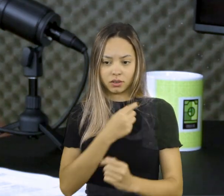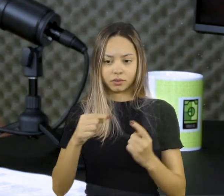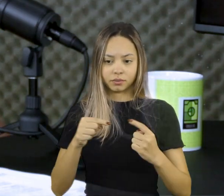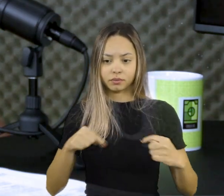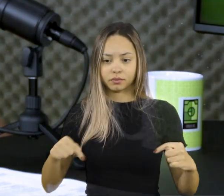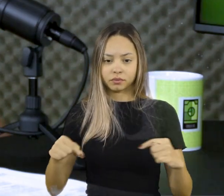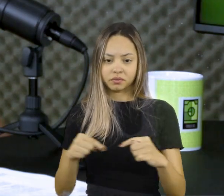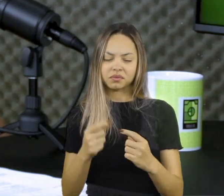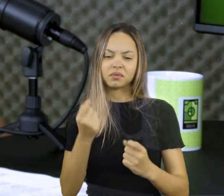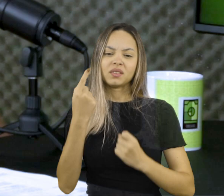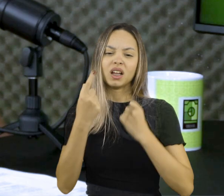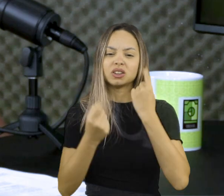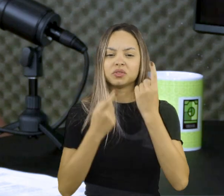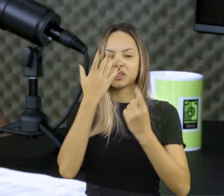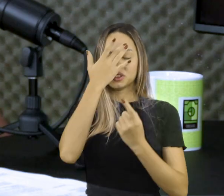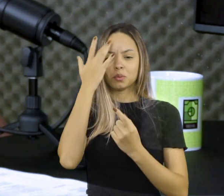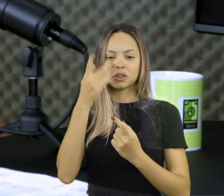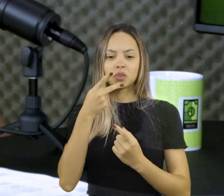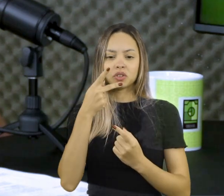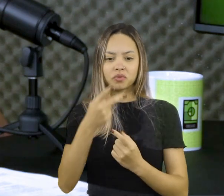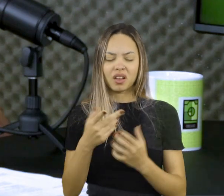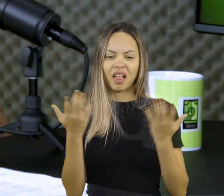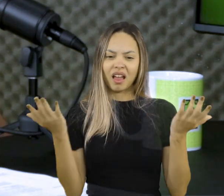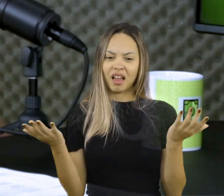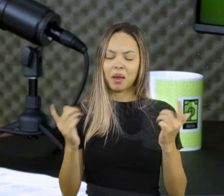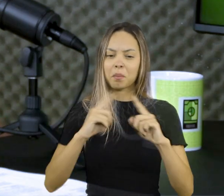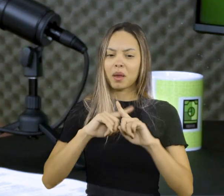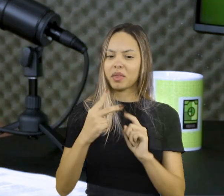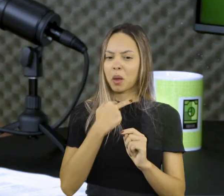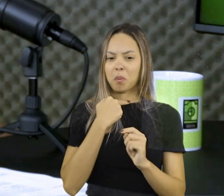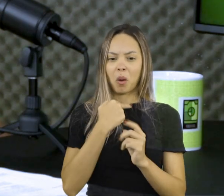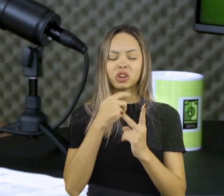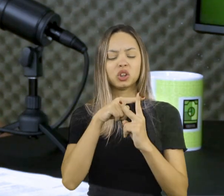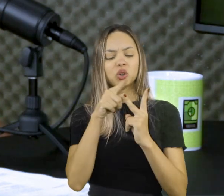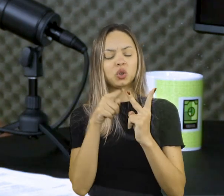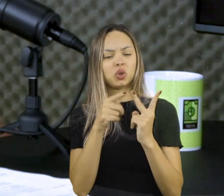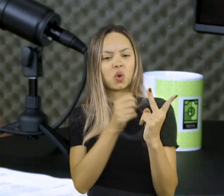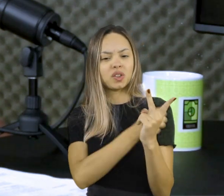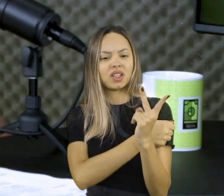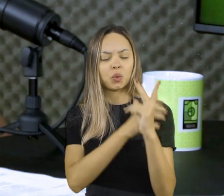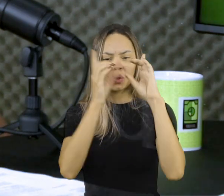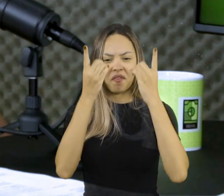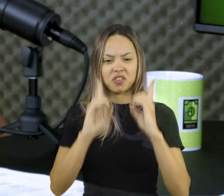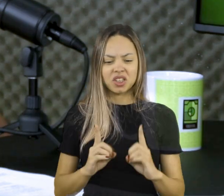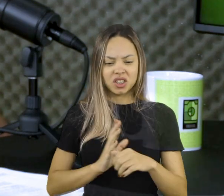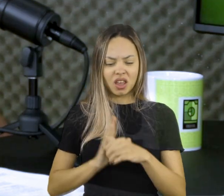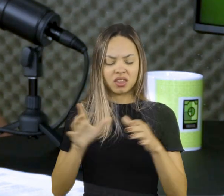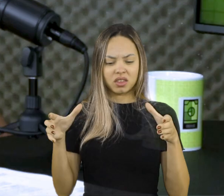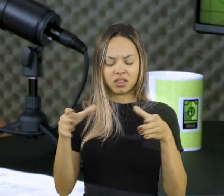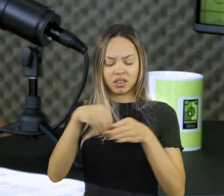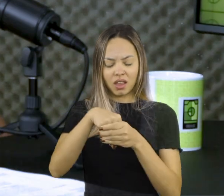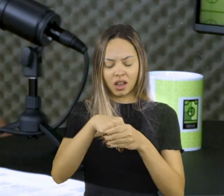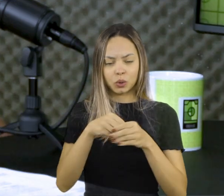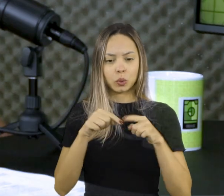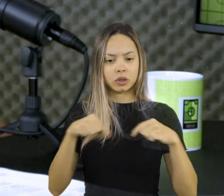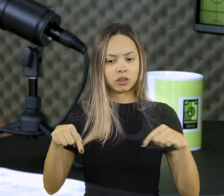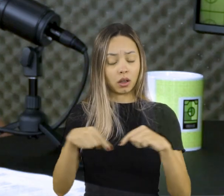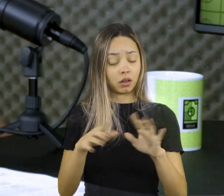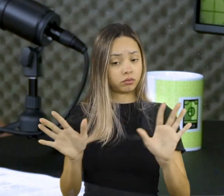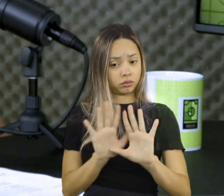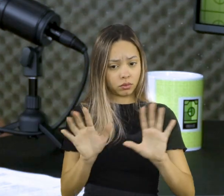2 deficientes, pode ter quantos a vaga tiver, certo? Mas o que é que a mãe precisa